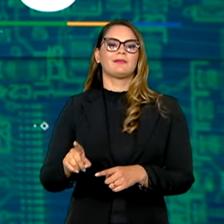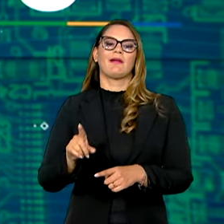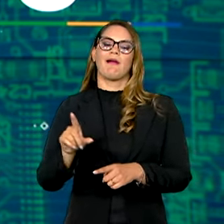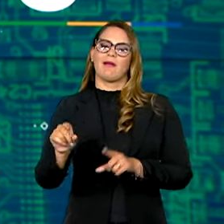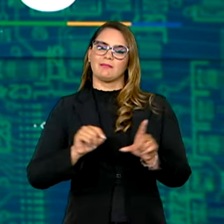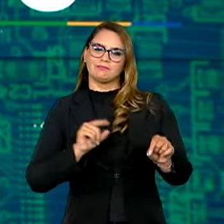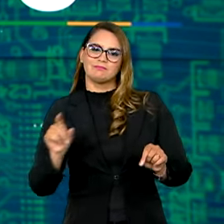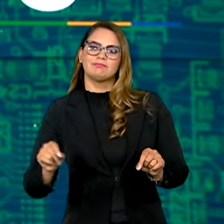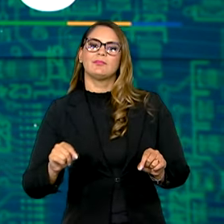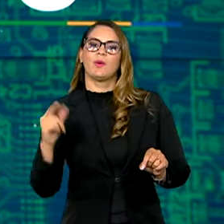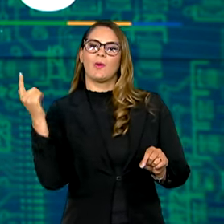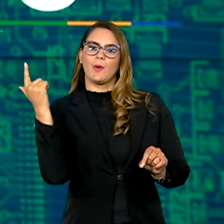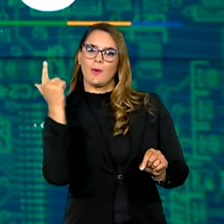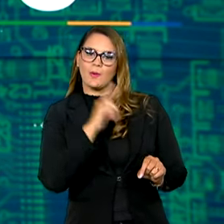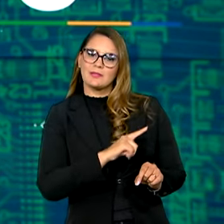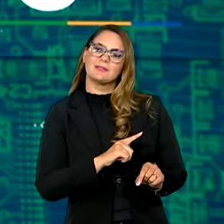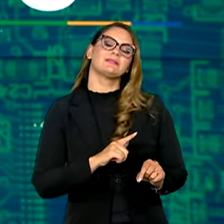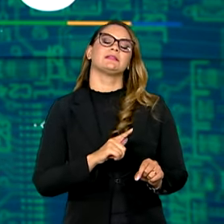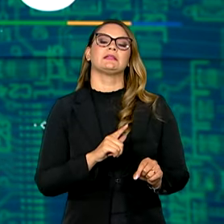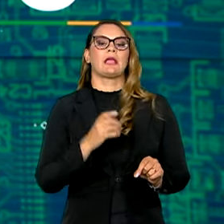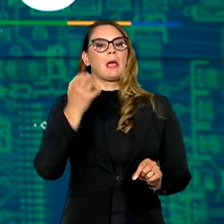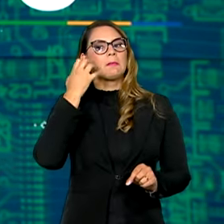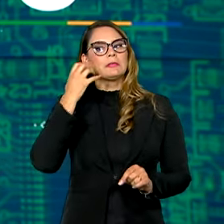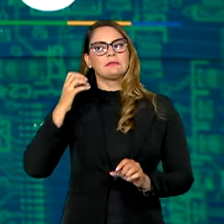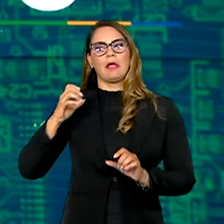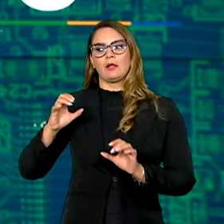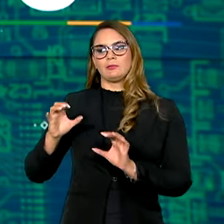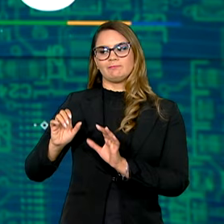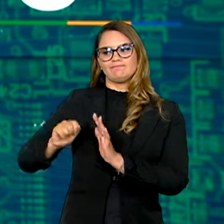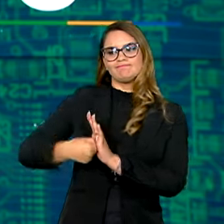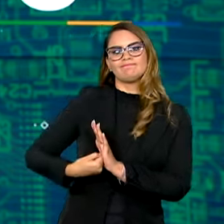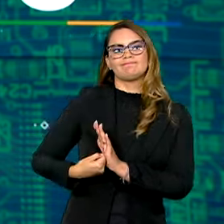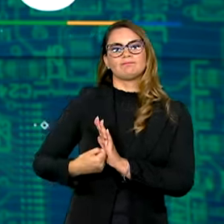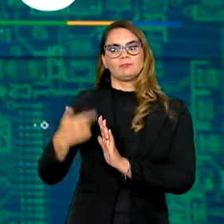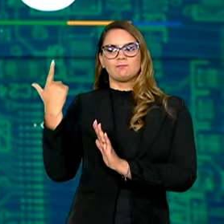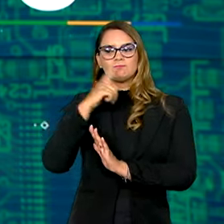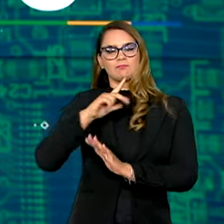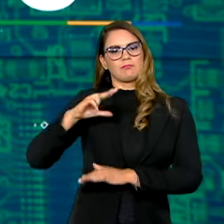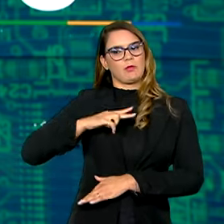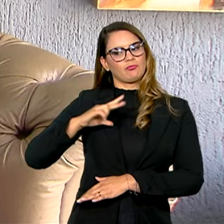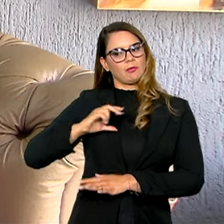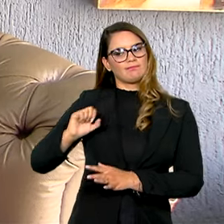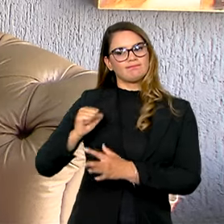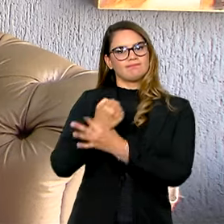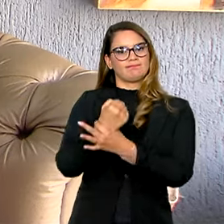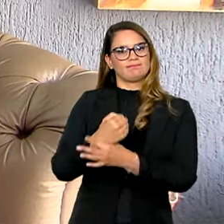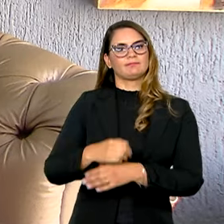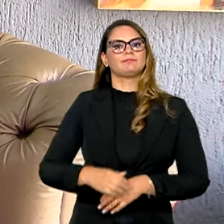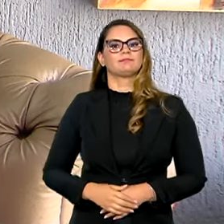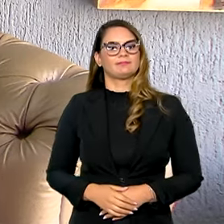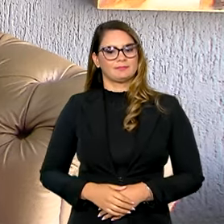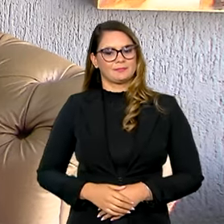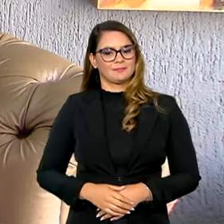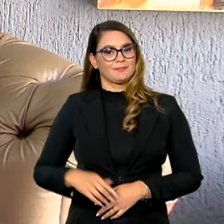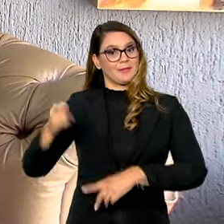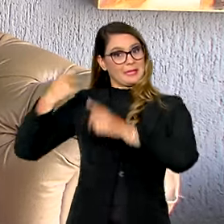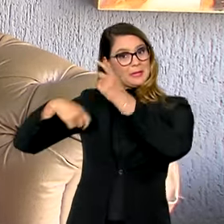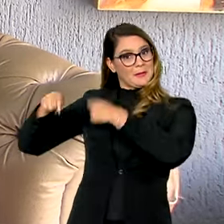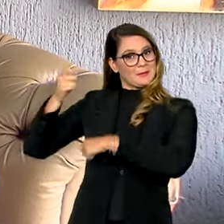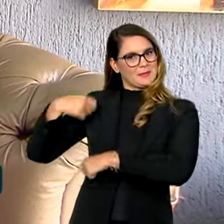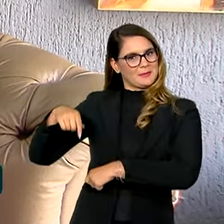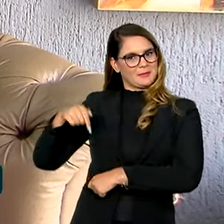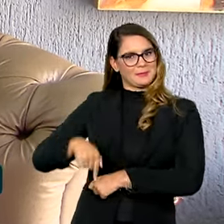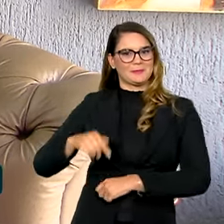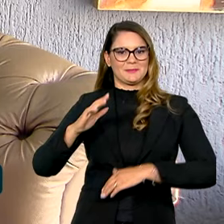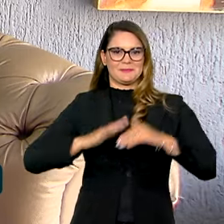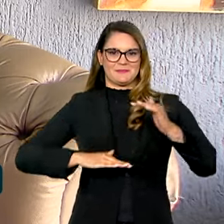opção para desabilitar os aparelhos e garantir o sigilo dos dados cabeleireiro em Brasília